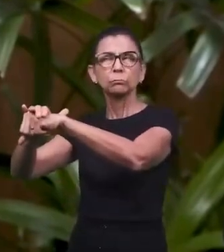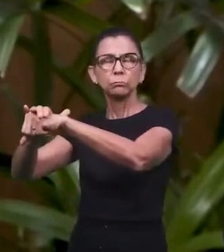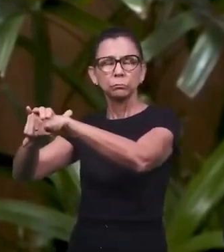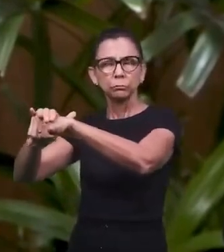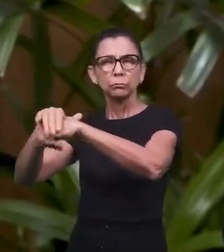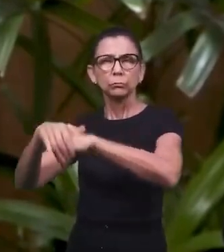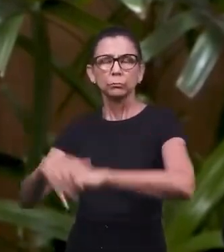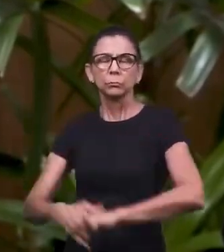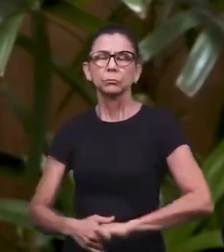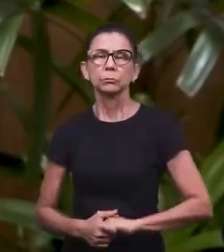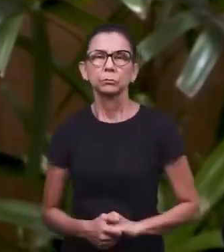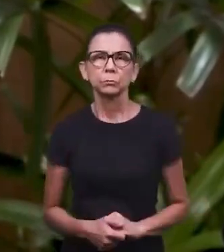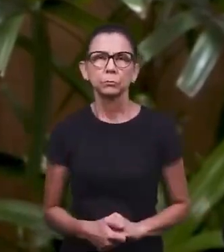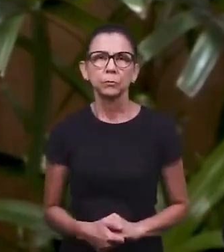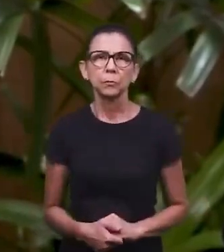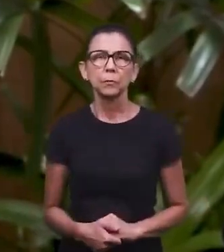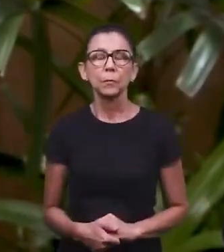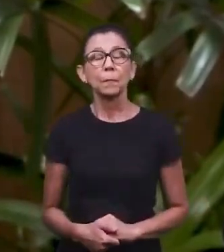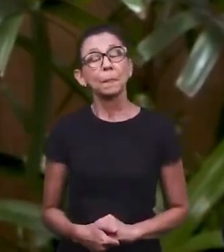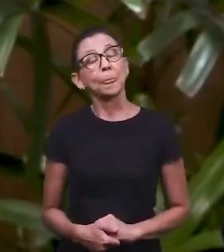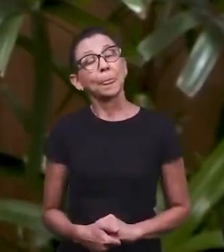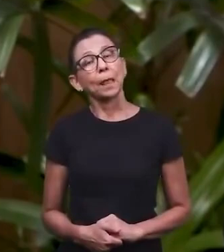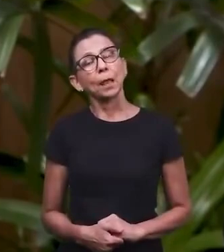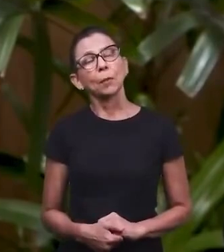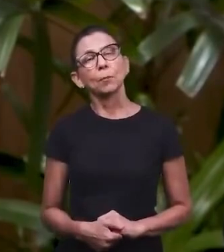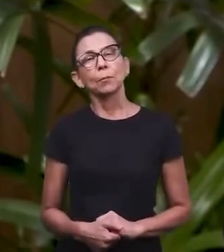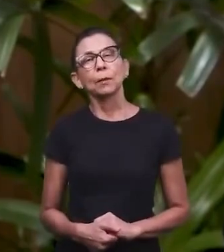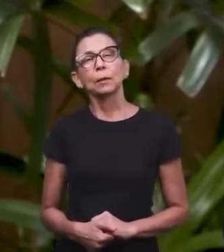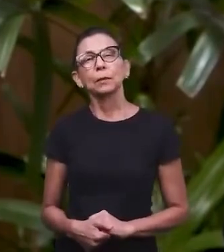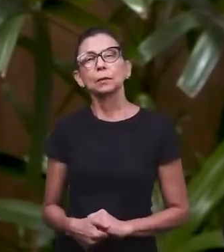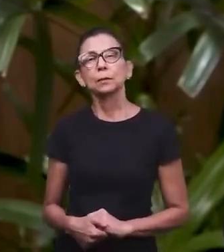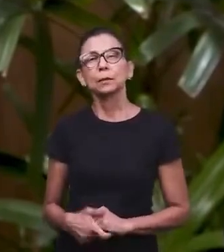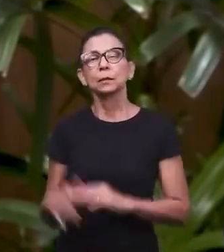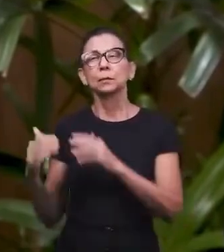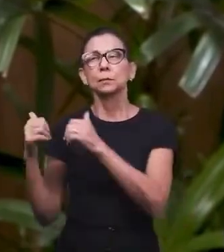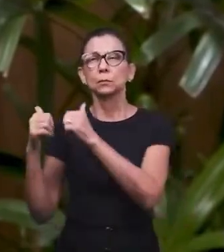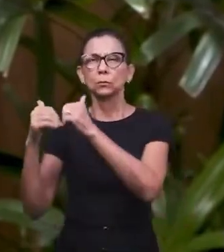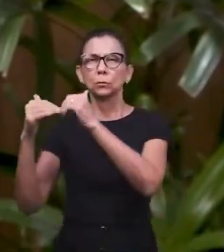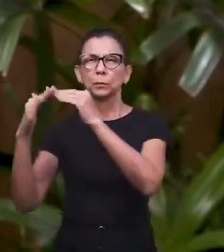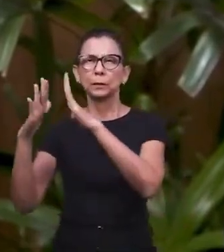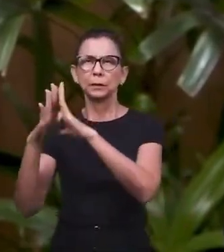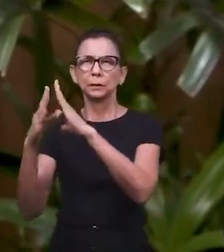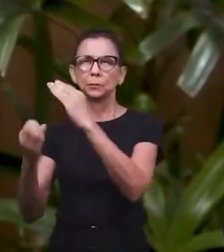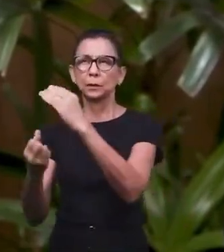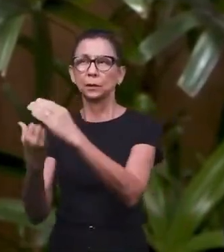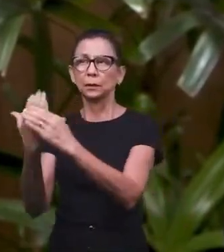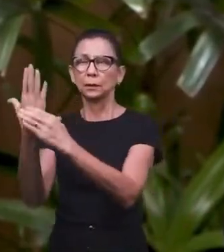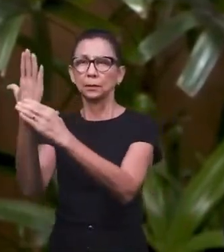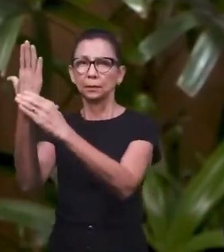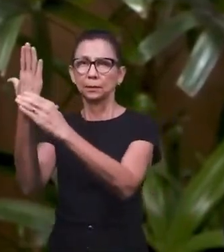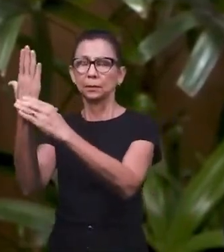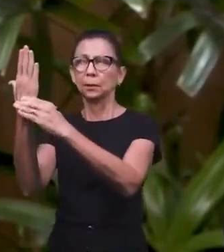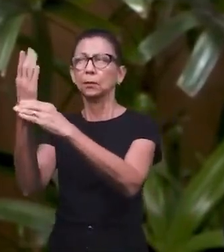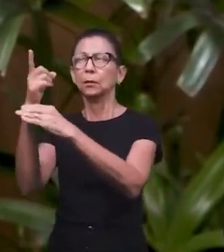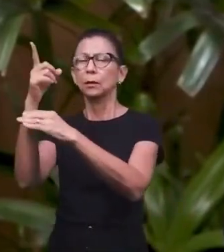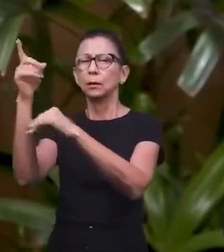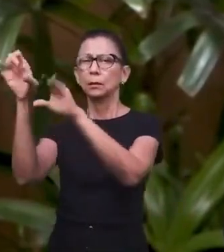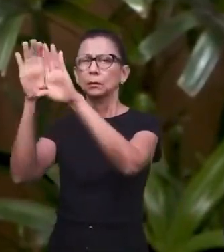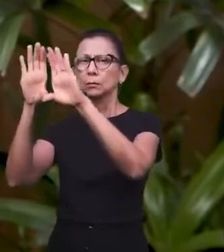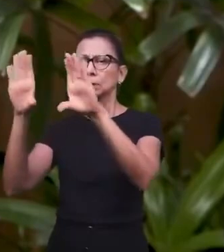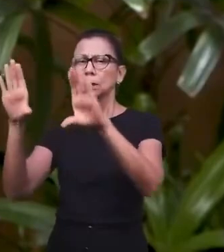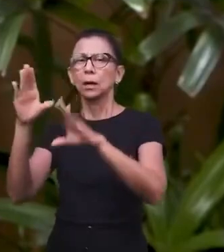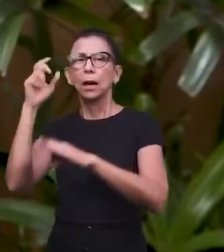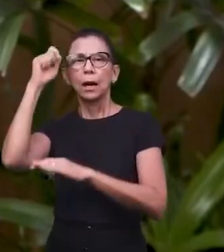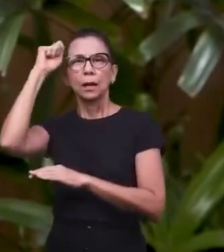o mundo desde o princípio quando Adão e Eva pecaram o que que eles